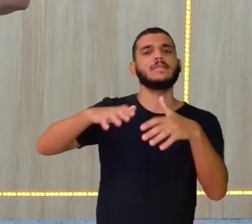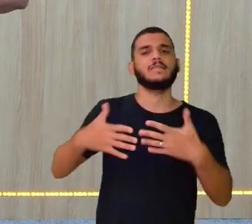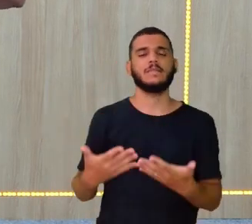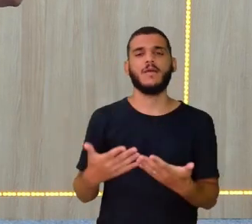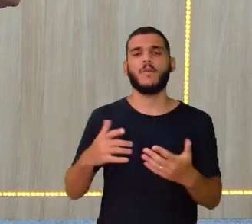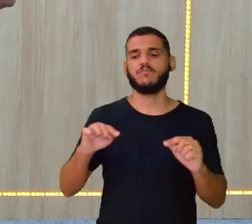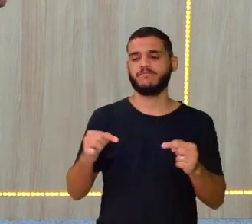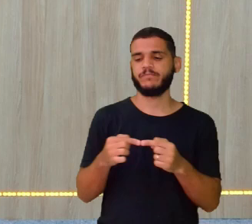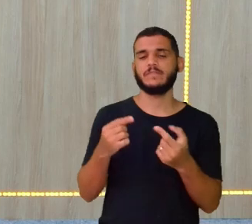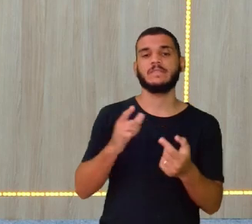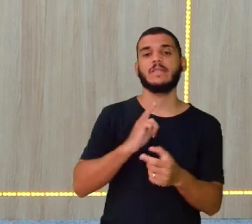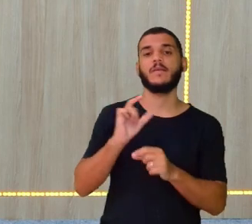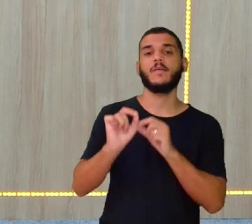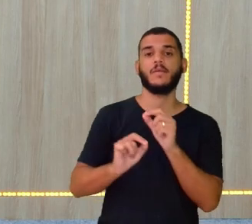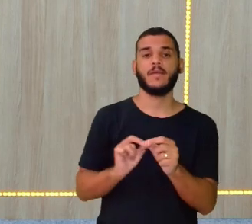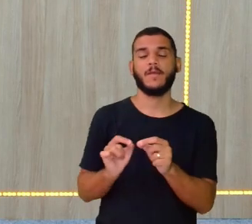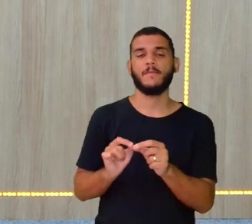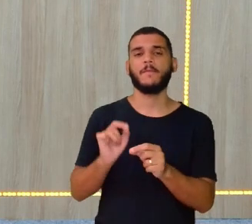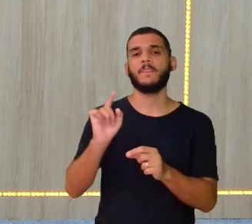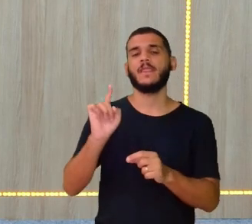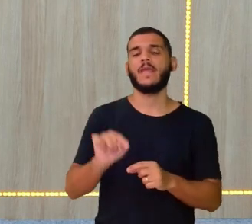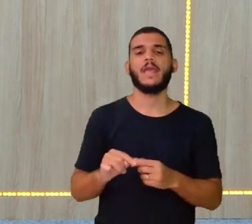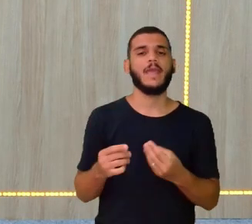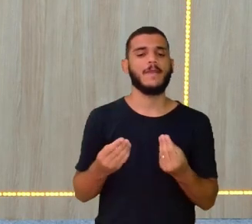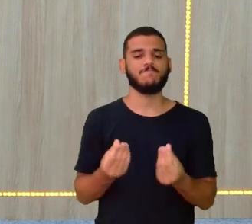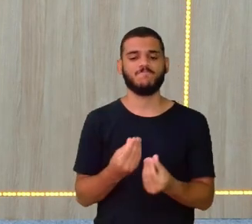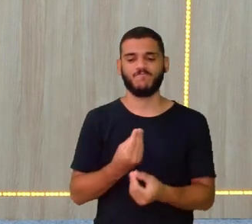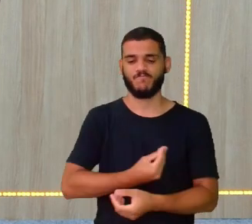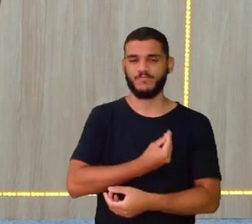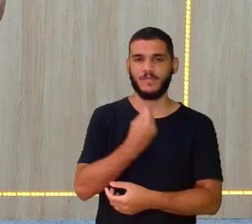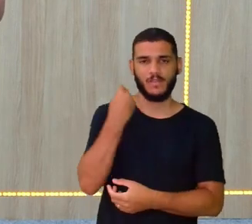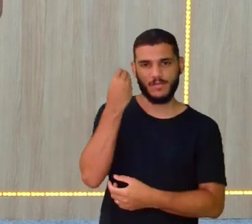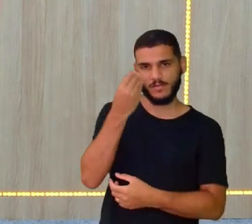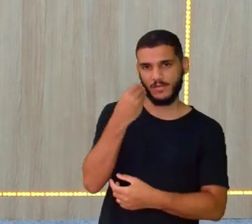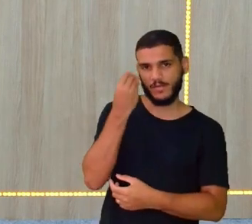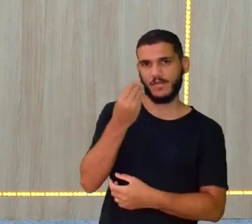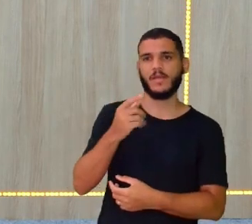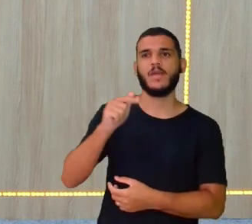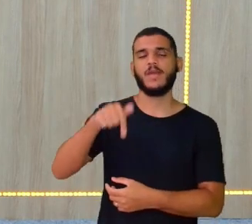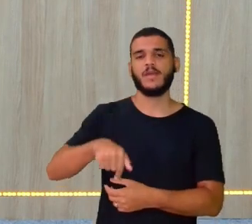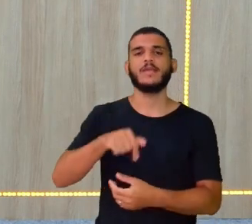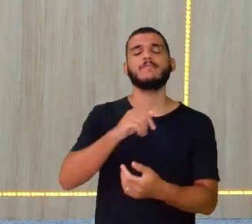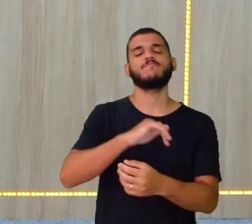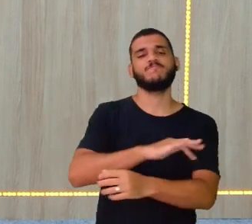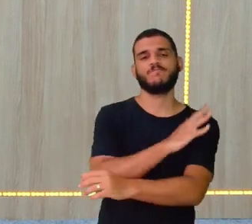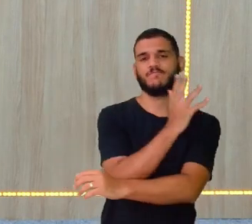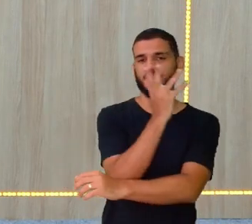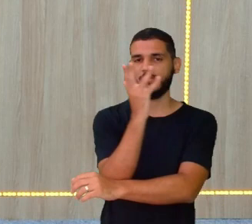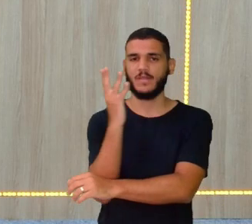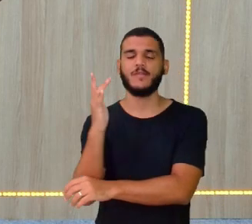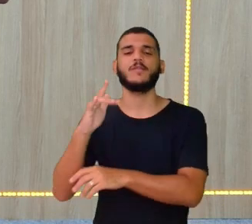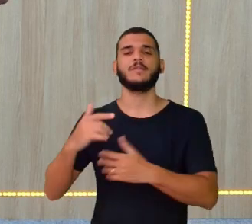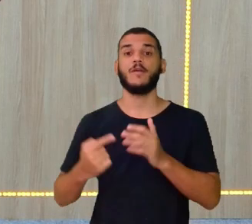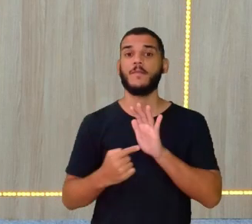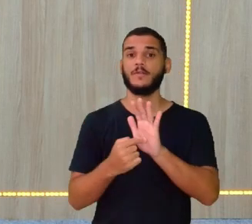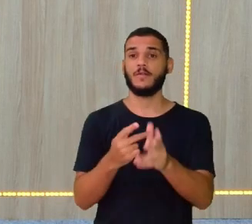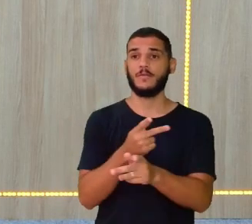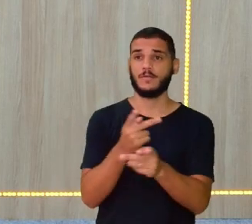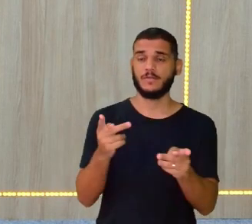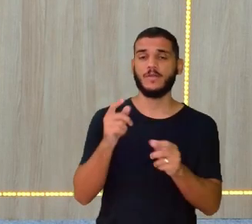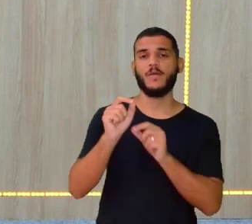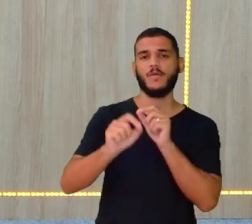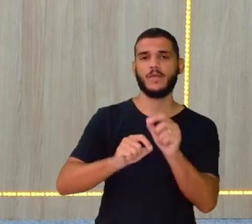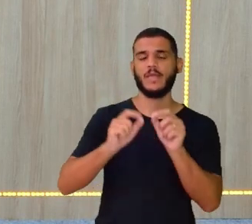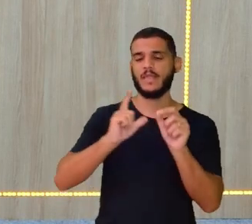tem? Essa relação de vivência na natureza. Então, eu trouxe aqui, não é, a relação